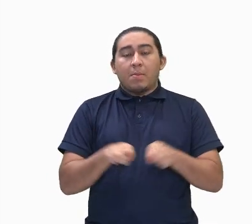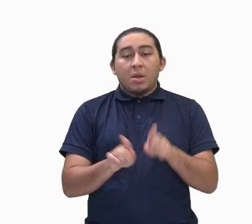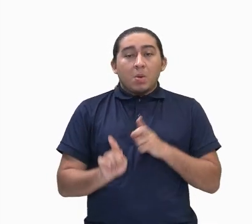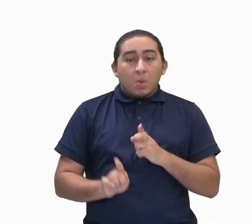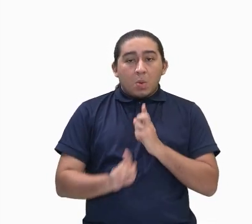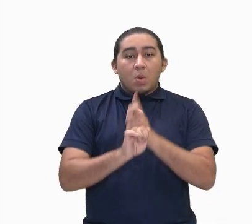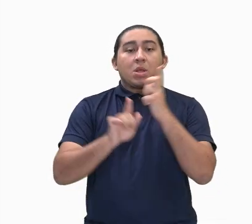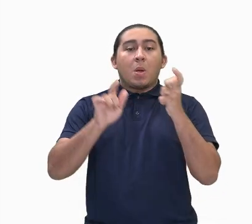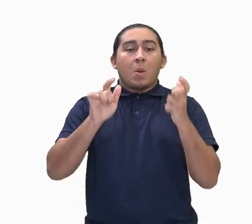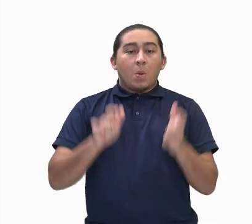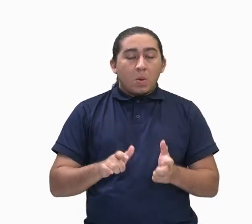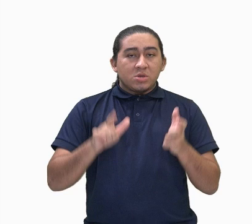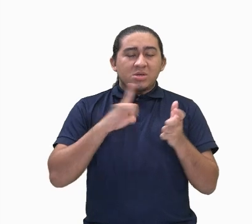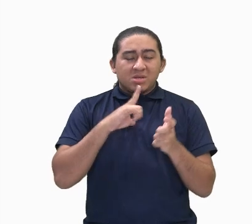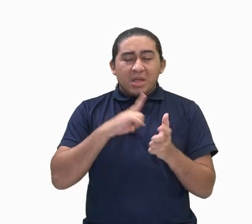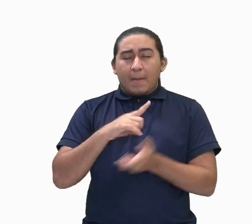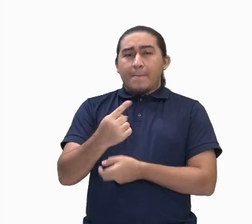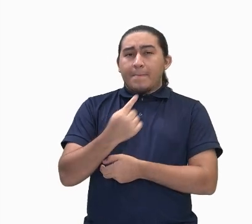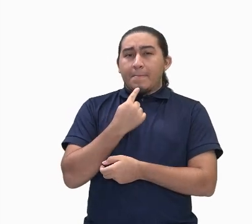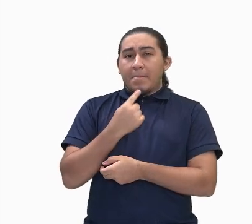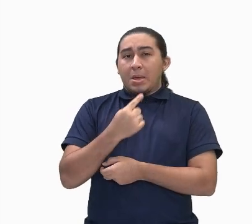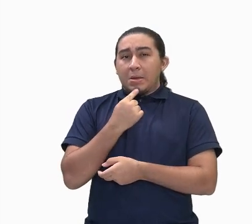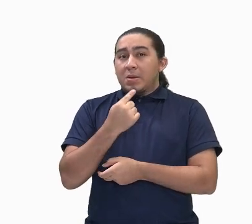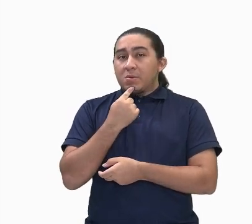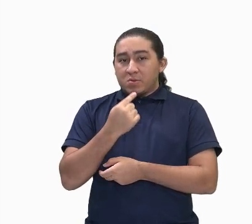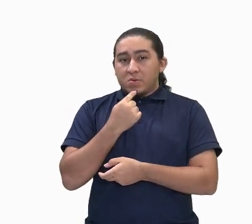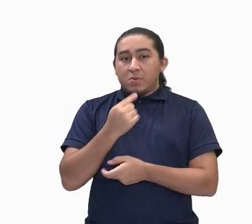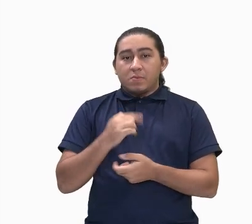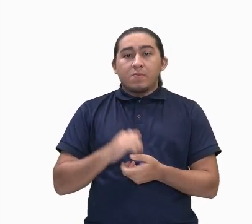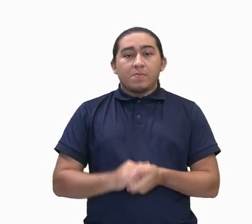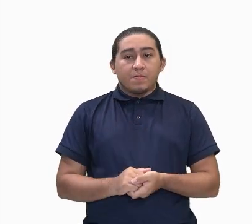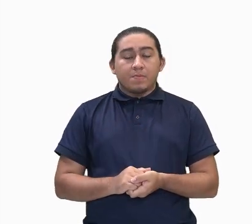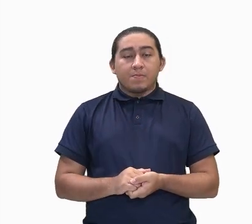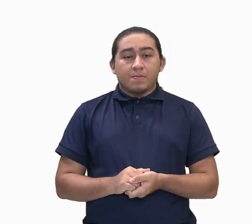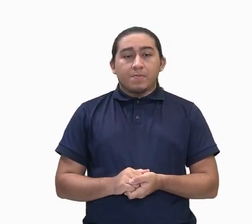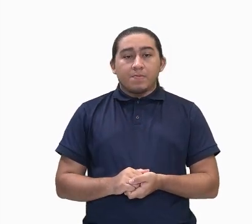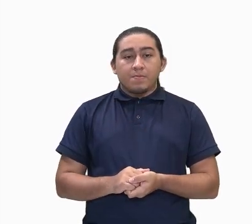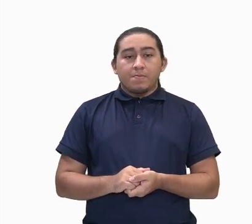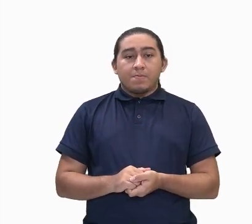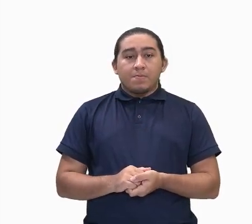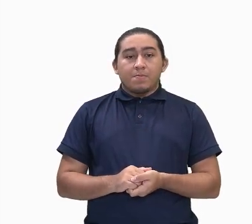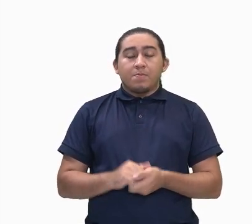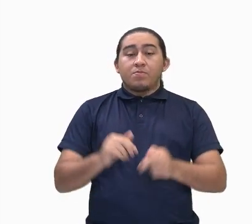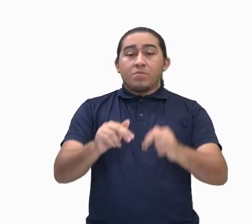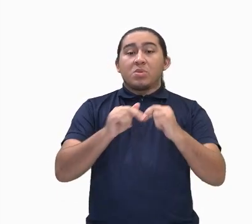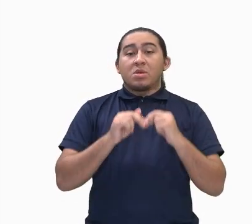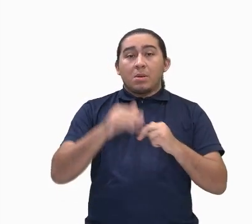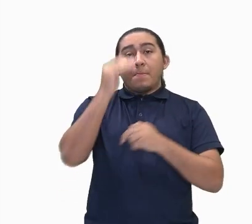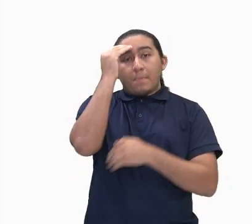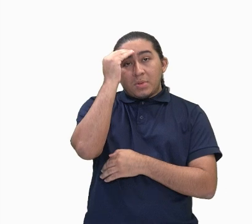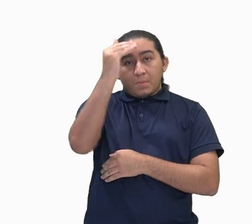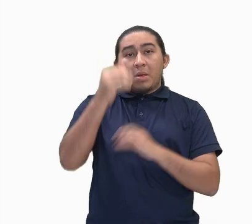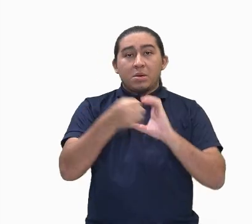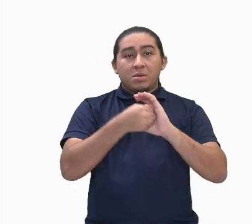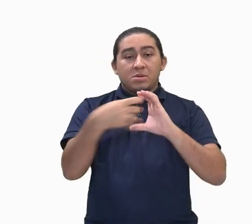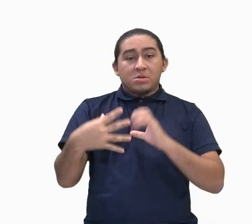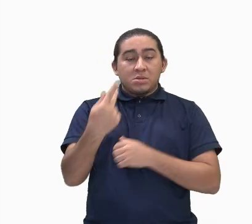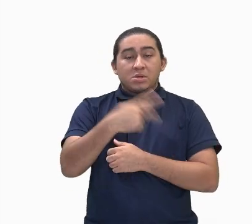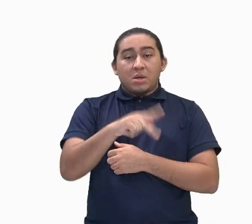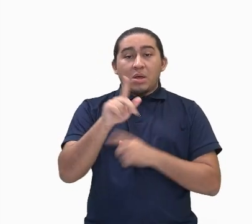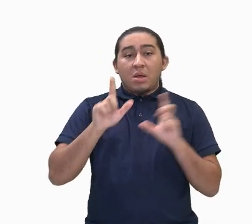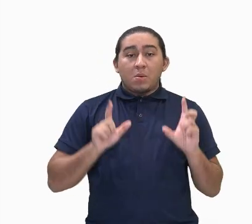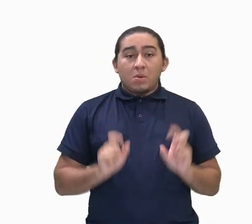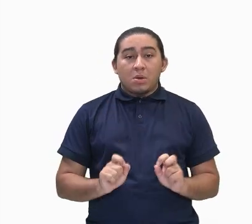bem imprensadas, né, vamos dizer assim, umas às outras, por isso que é a principal característica ali dessas células, que é